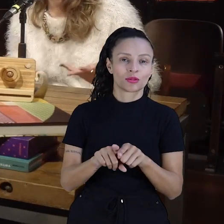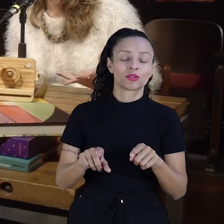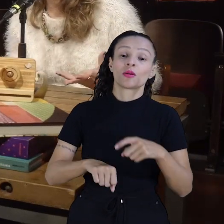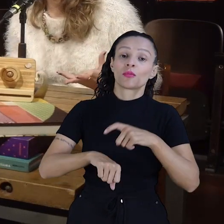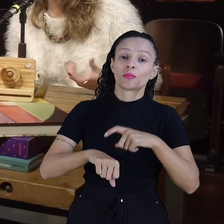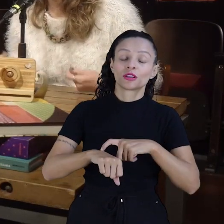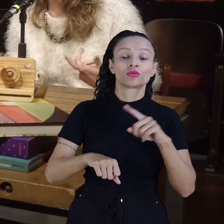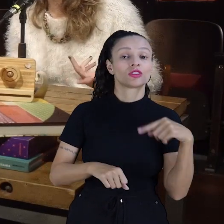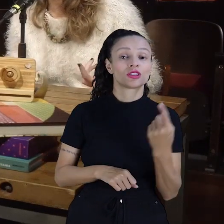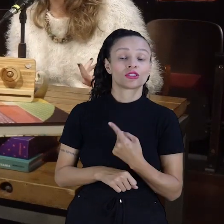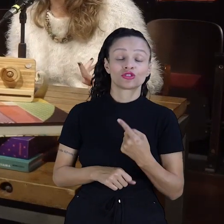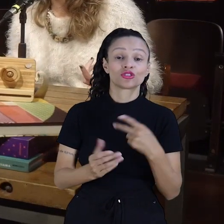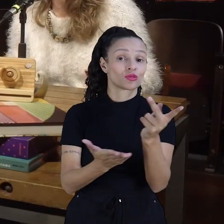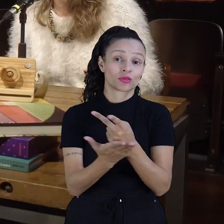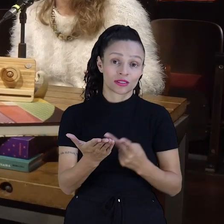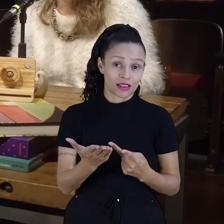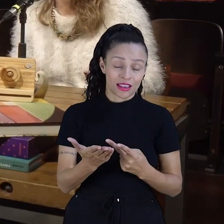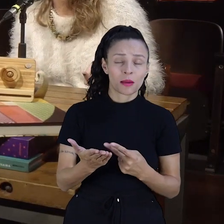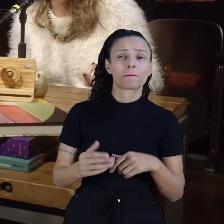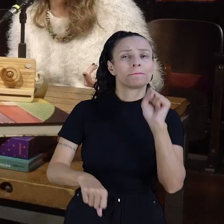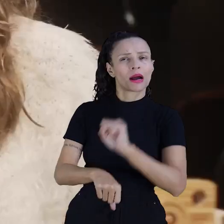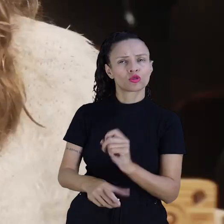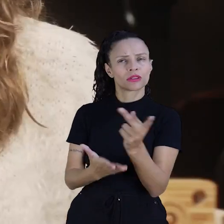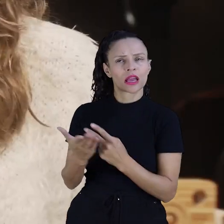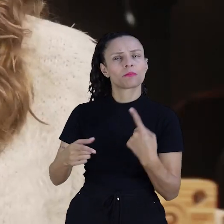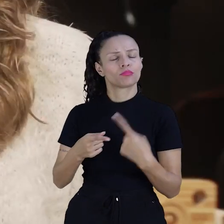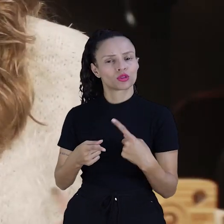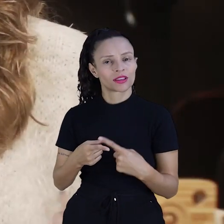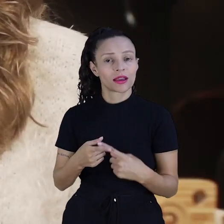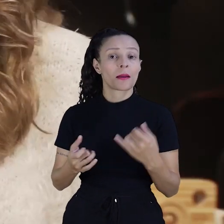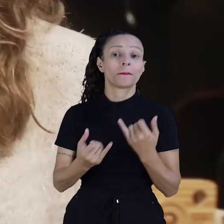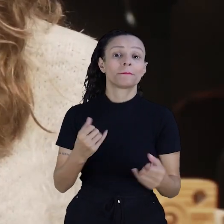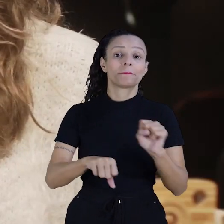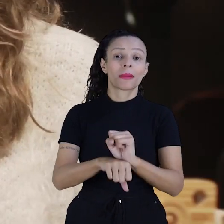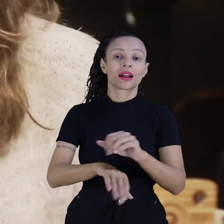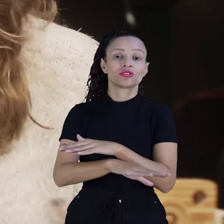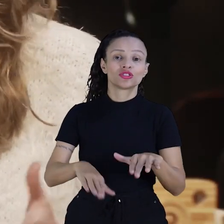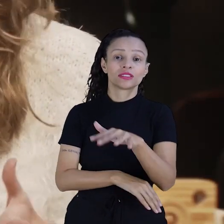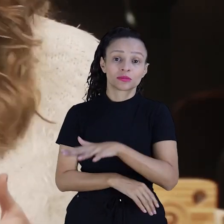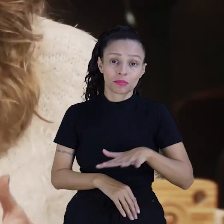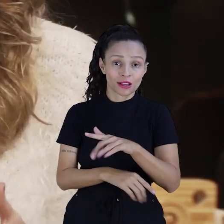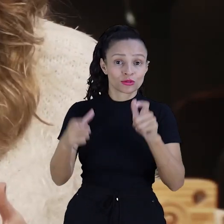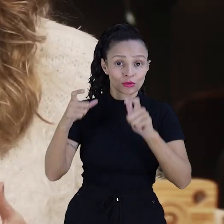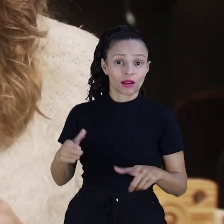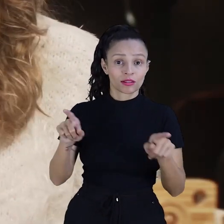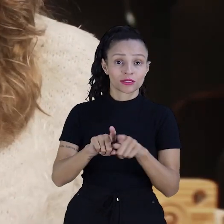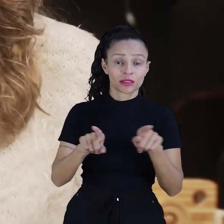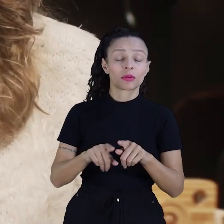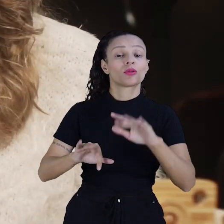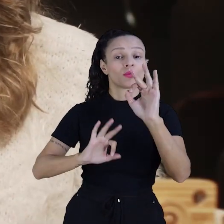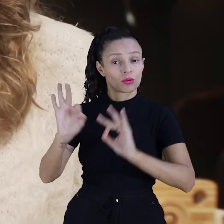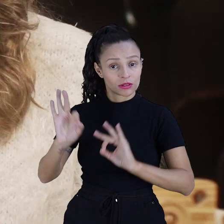chega num momento em que a gente deixa de desenhar. Não à toa a gente deixa de desenhar. A gente deixa de ter espaço para isso. E é um espaço físico também. A